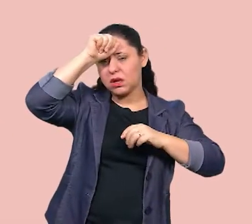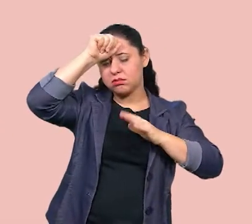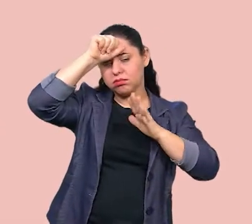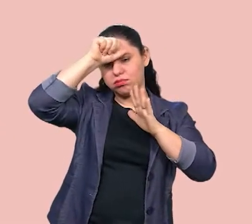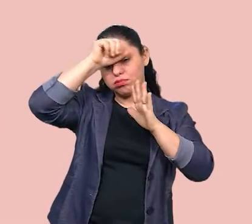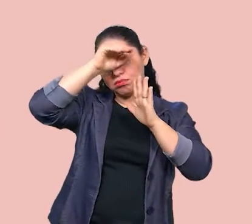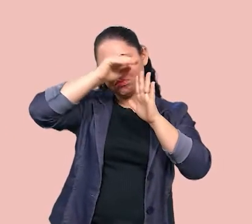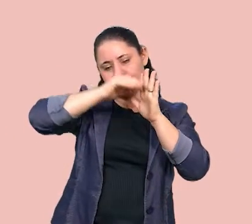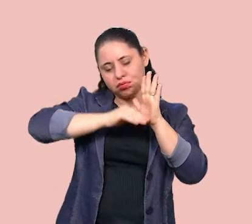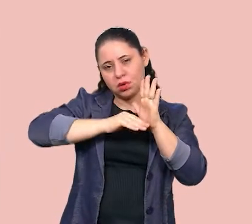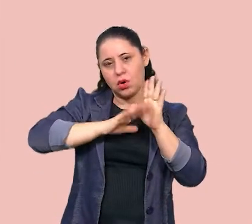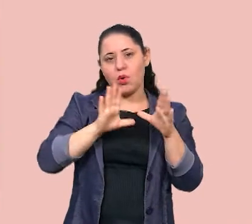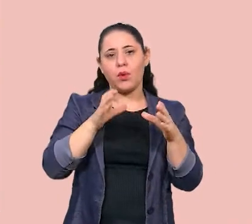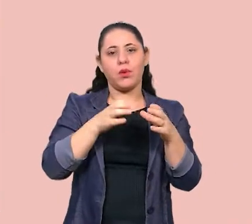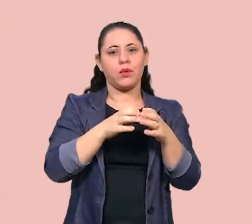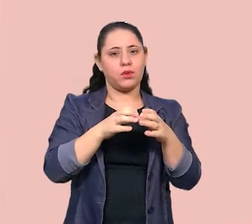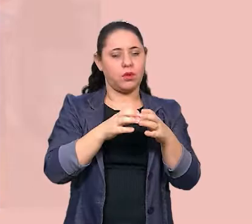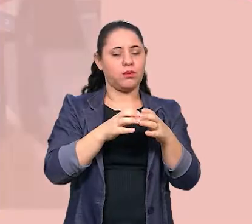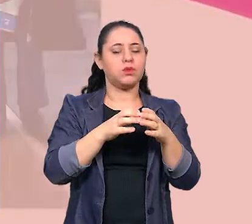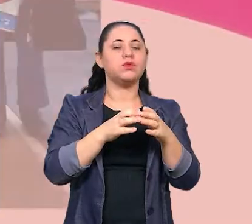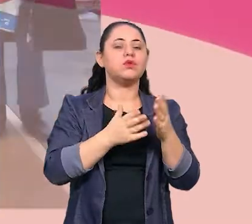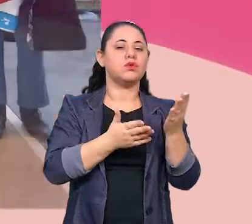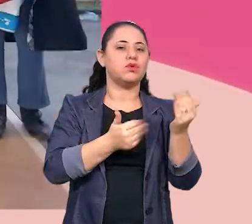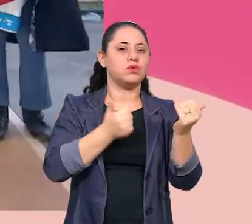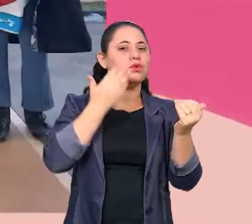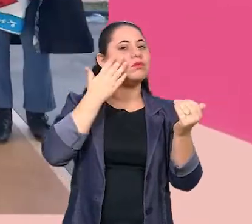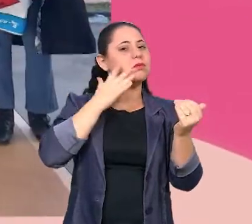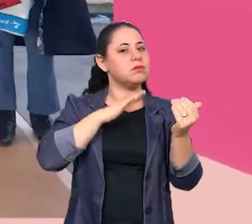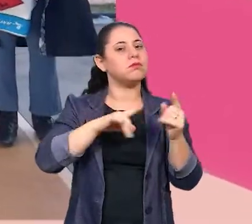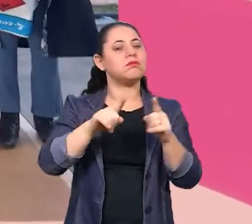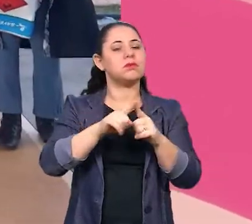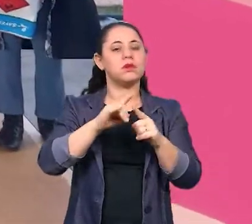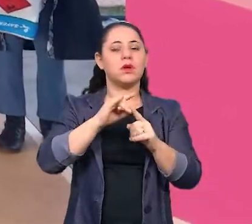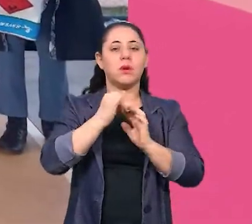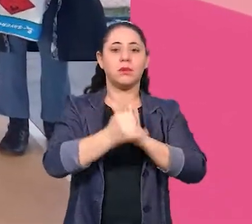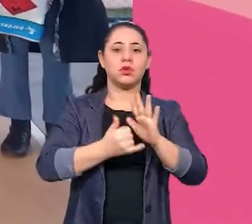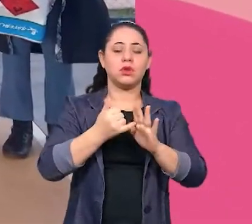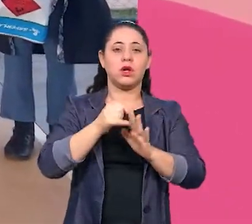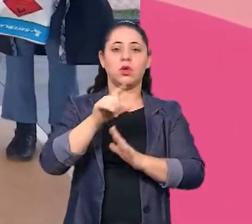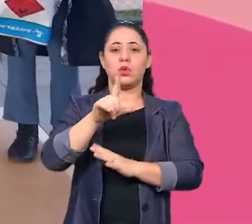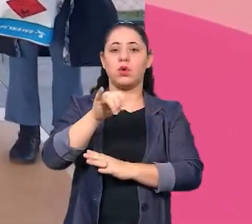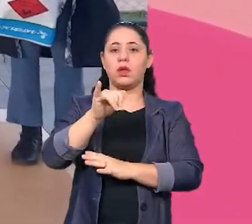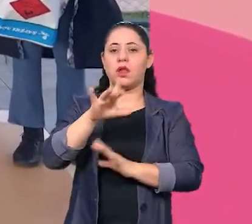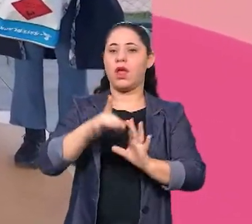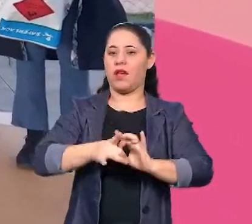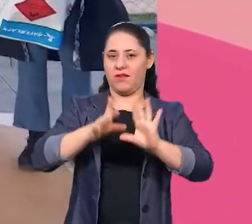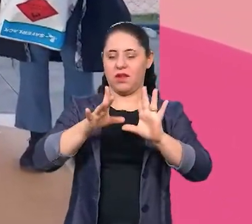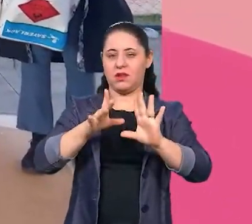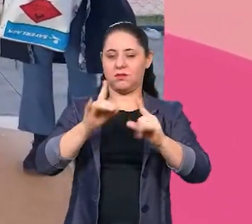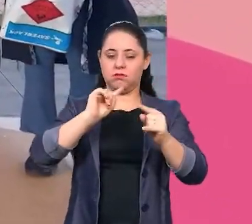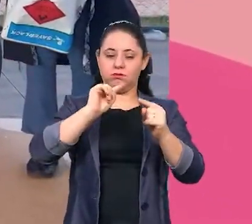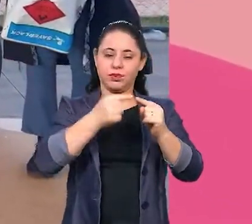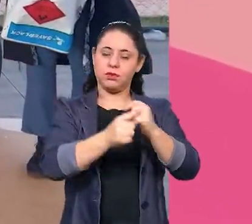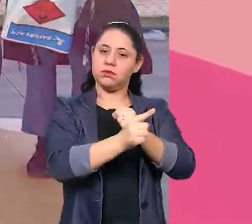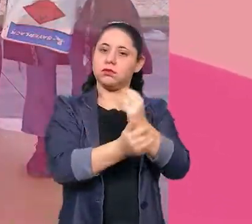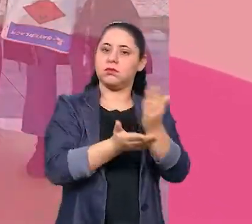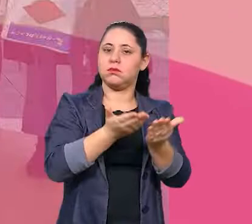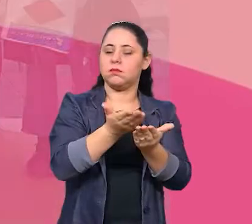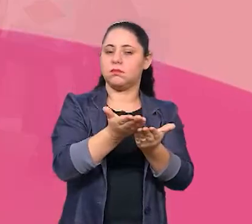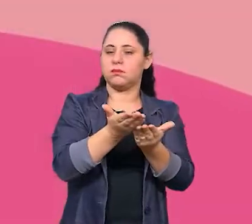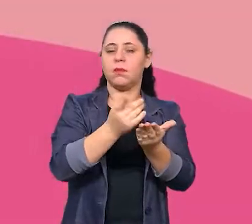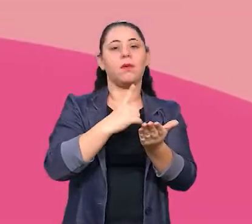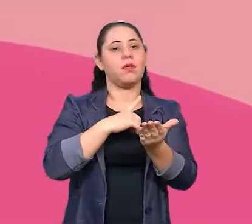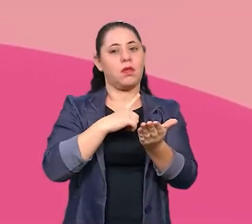desse público, crianças e adolescentes. Então o Projeto Livres, ele foca em atender essas necessidades. Então nós temos ali